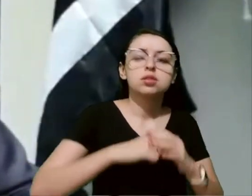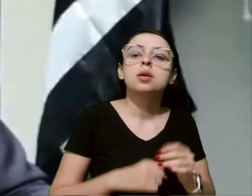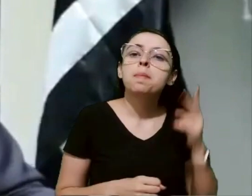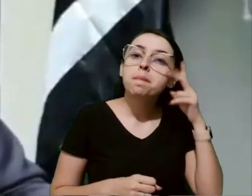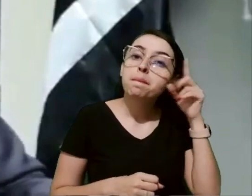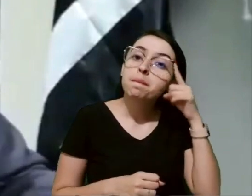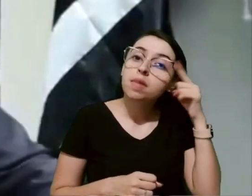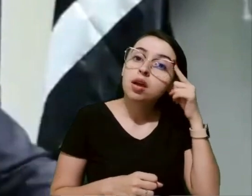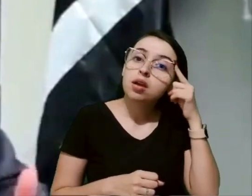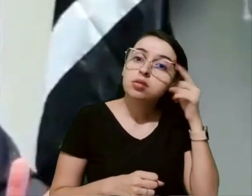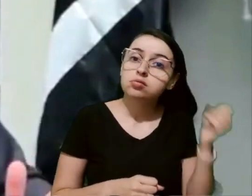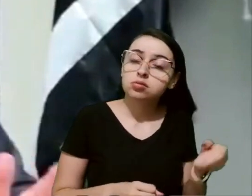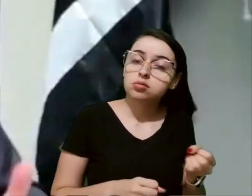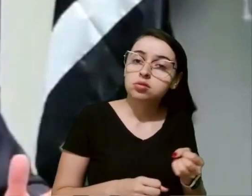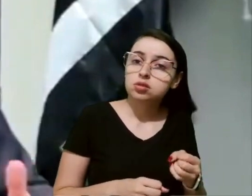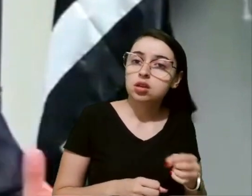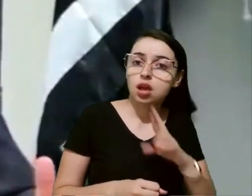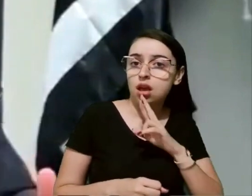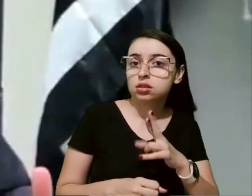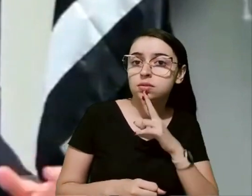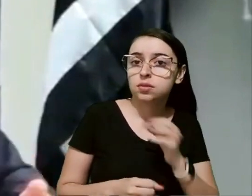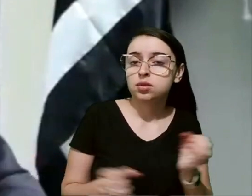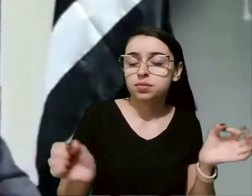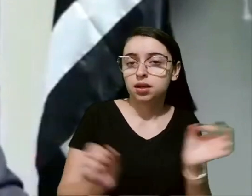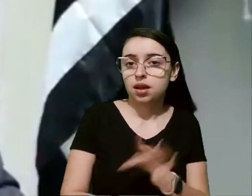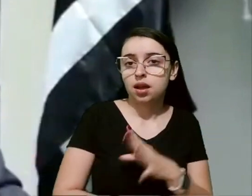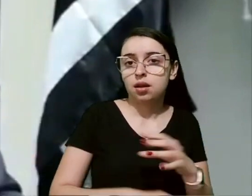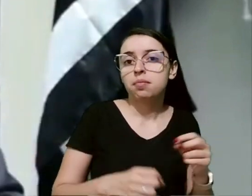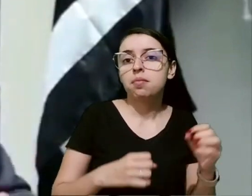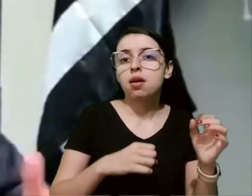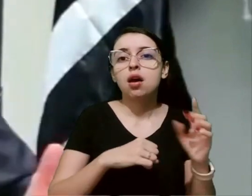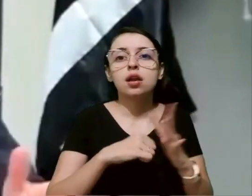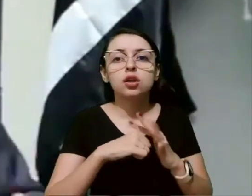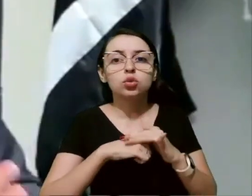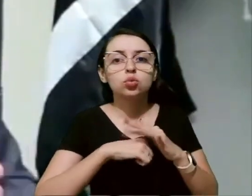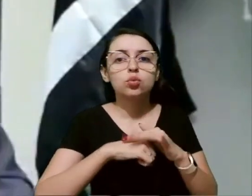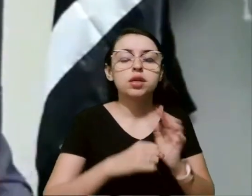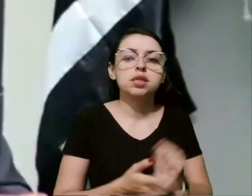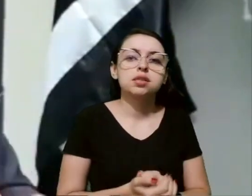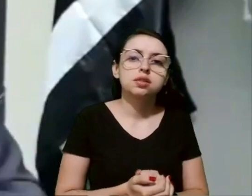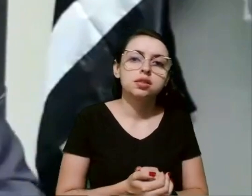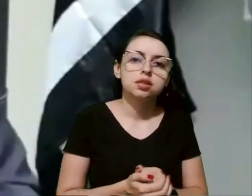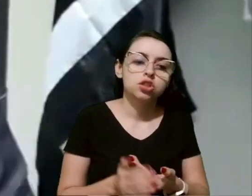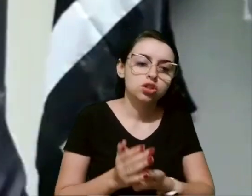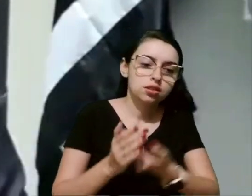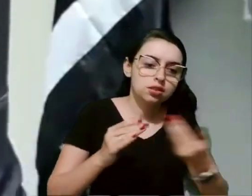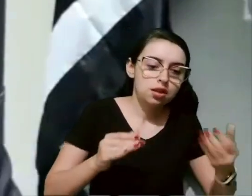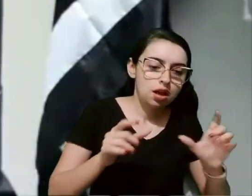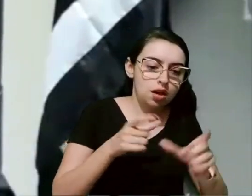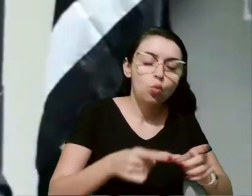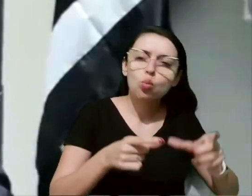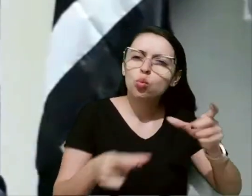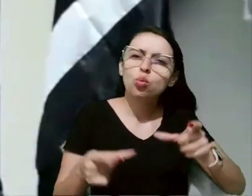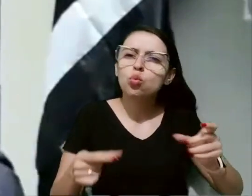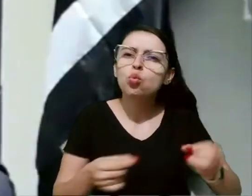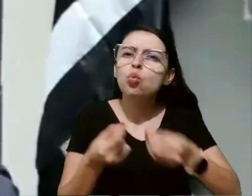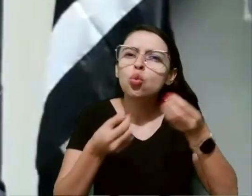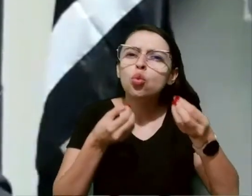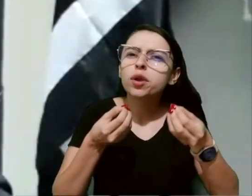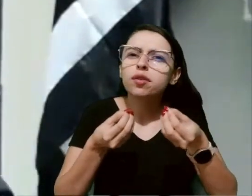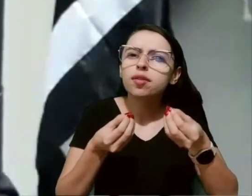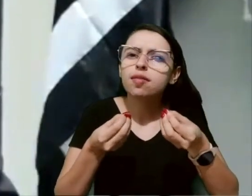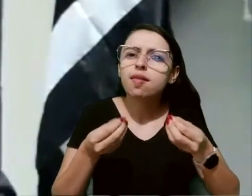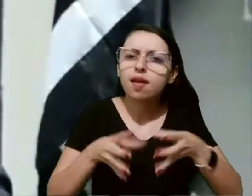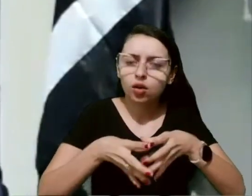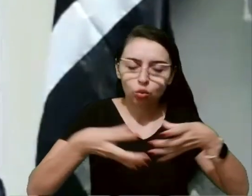soluções". E nesse ponto, acho que seria muito importante, para esses relatórios estatísticos, discriminarem ou separarem o que é epidêmico do que não é.